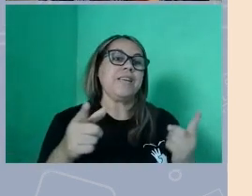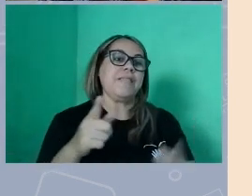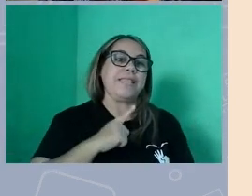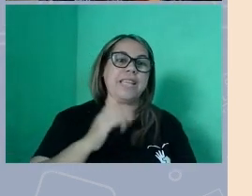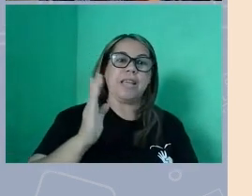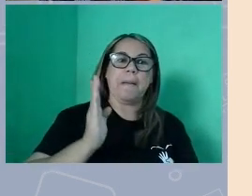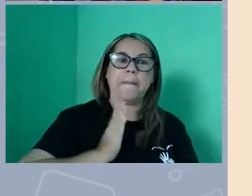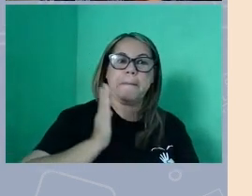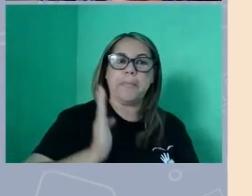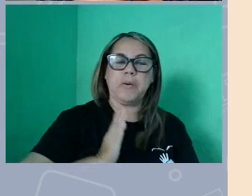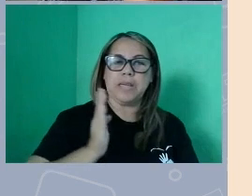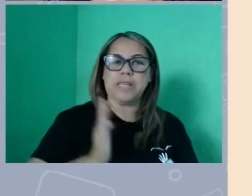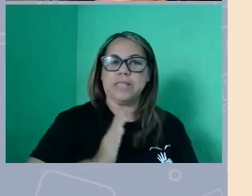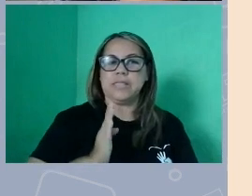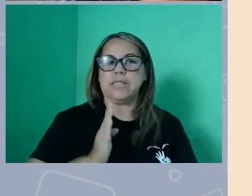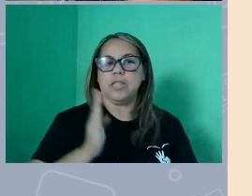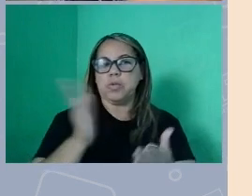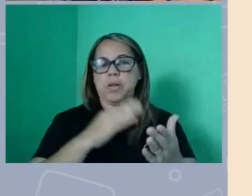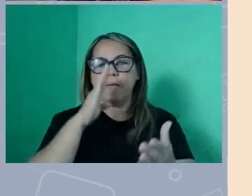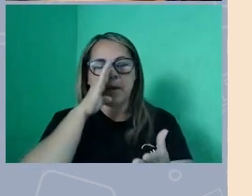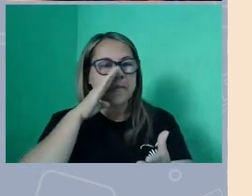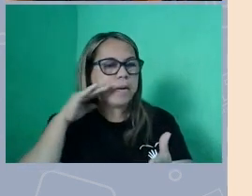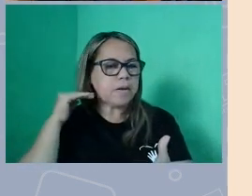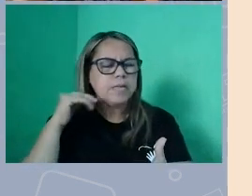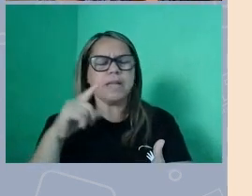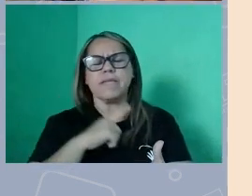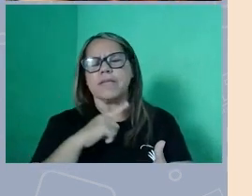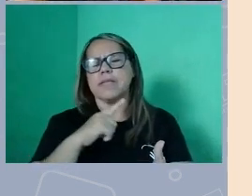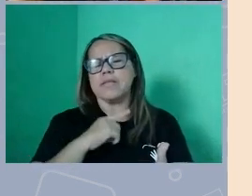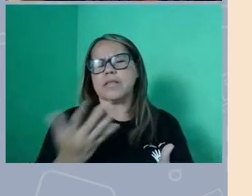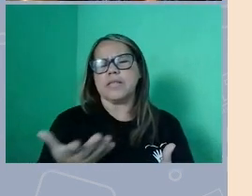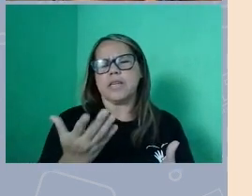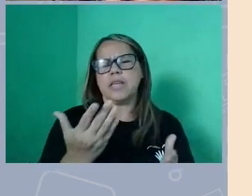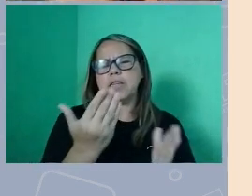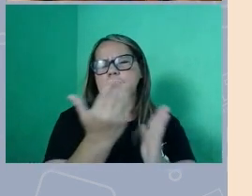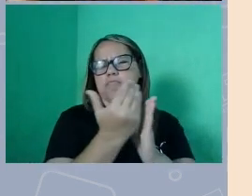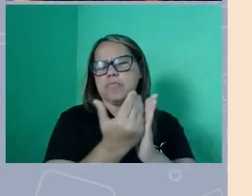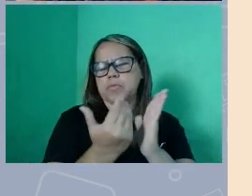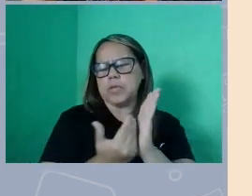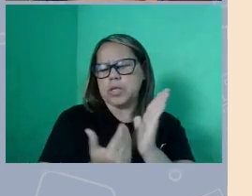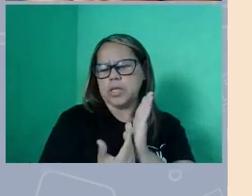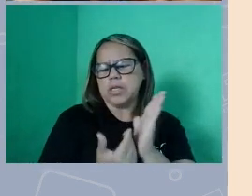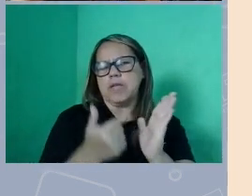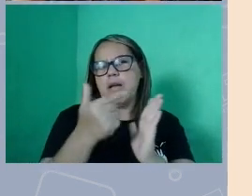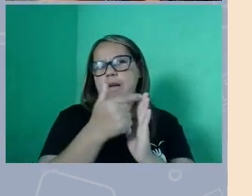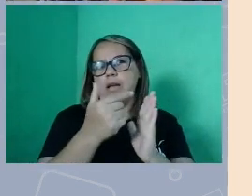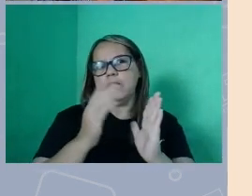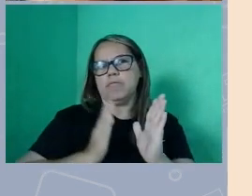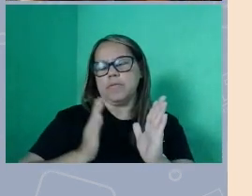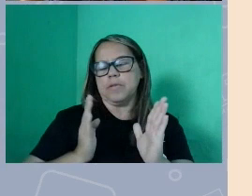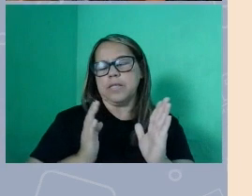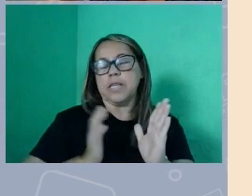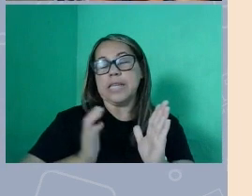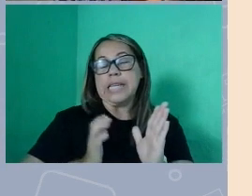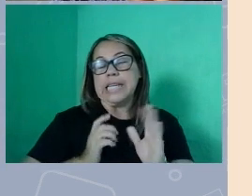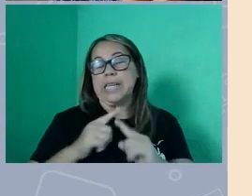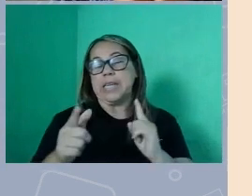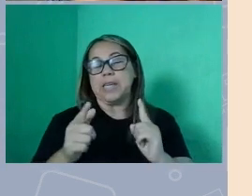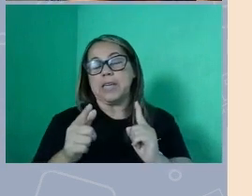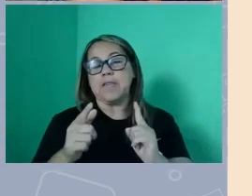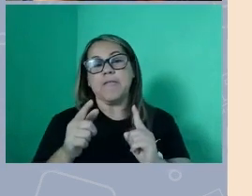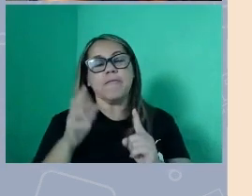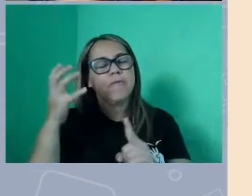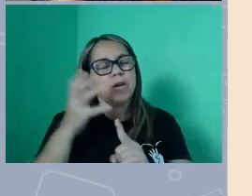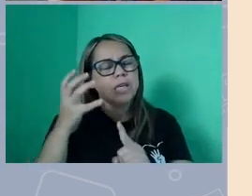obra de Karl Marx a gente tem essa perspectiva das classes dominantes como é o poder aquisitivo que influencia e a gente